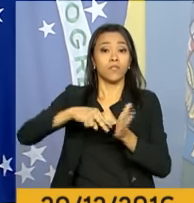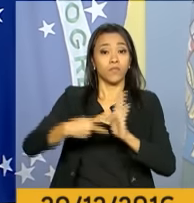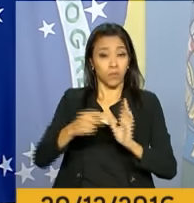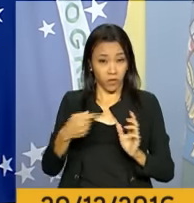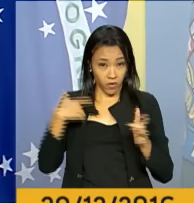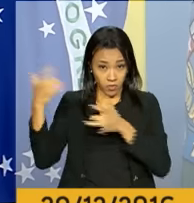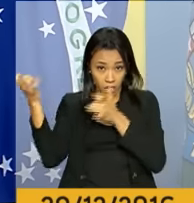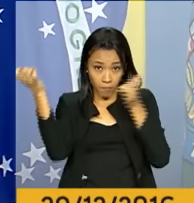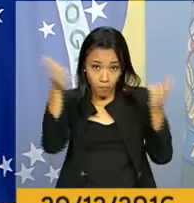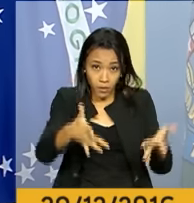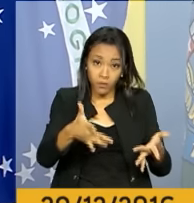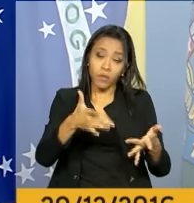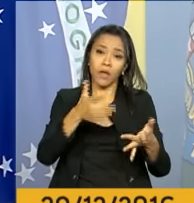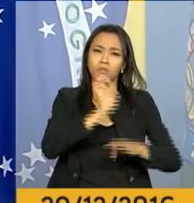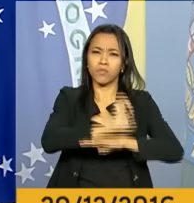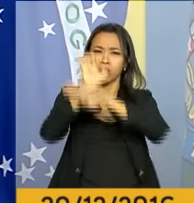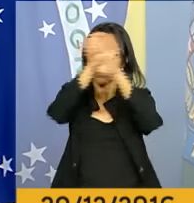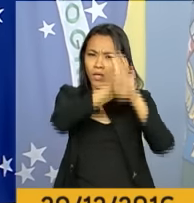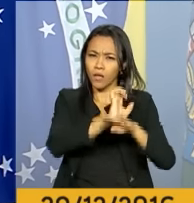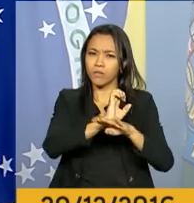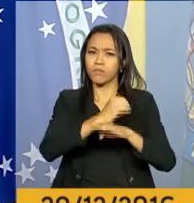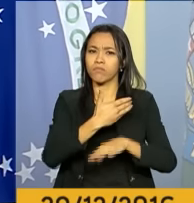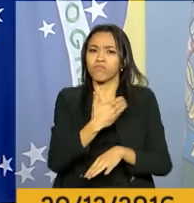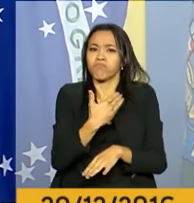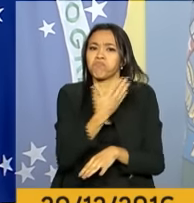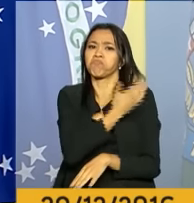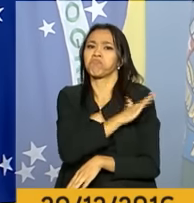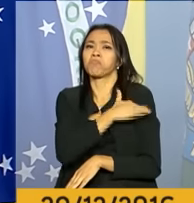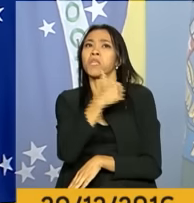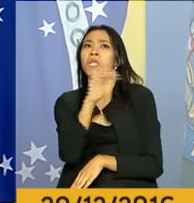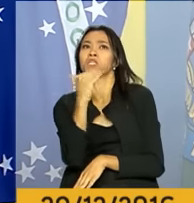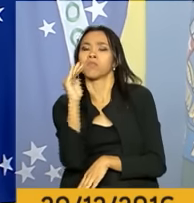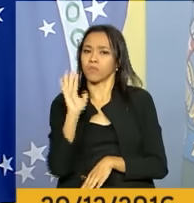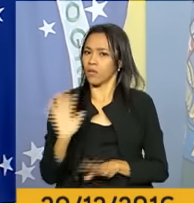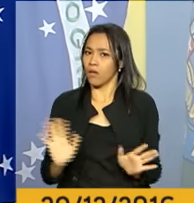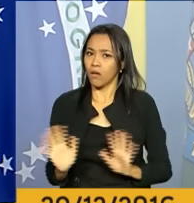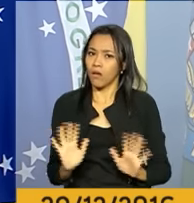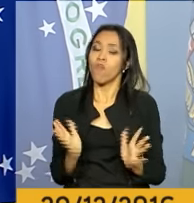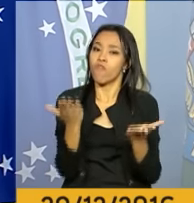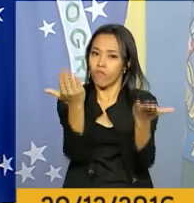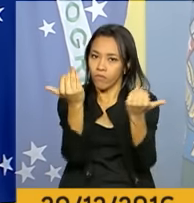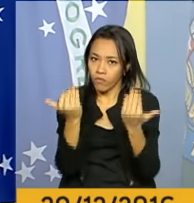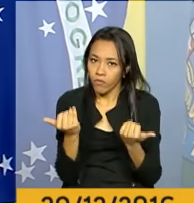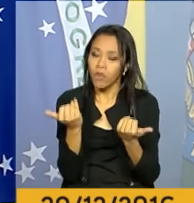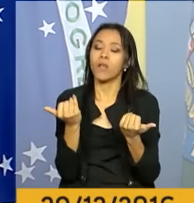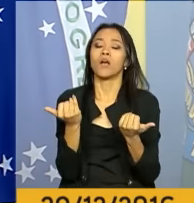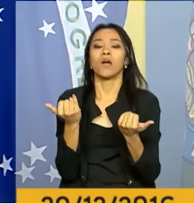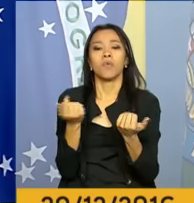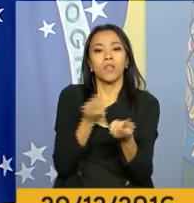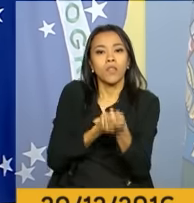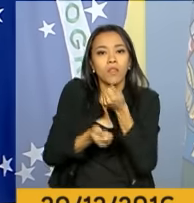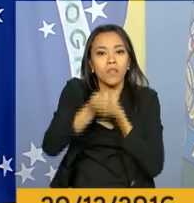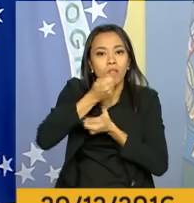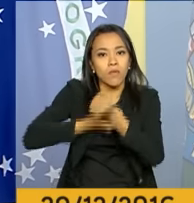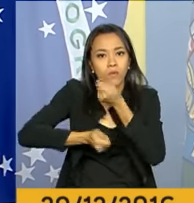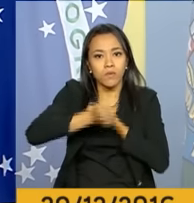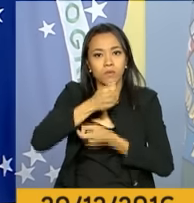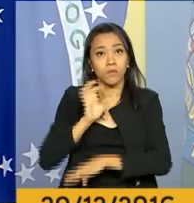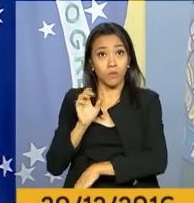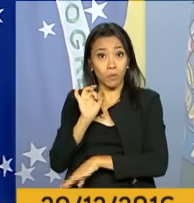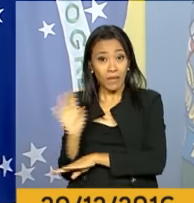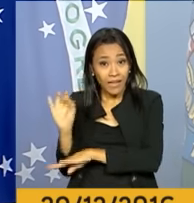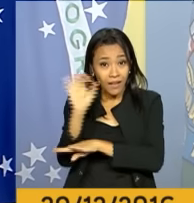abandonar os estados Federados Não nós vamos agora eh negociar com cada estado que esteja em